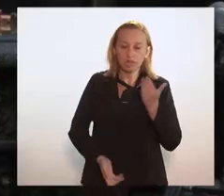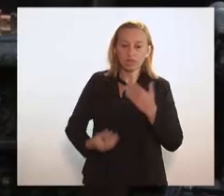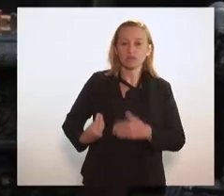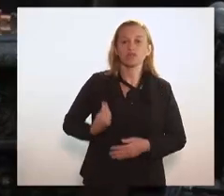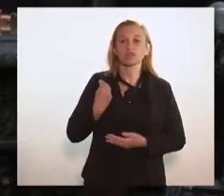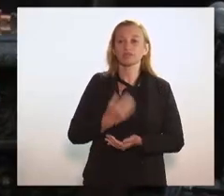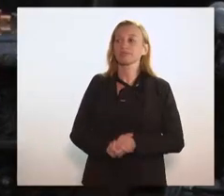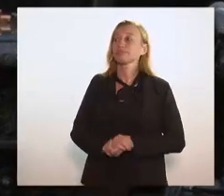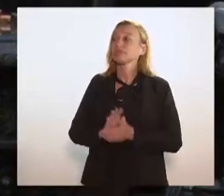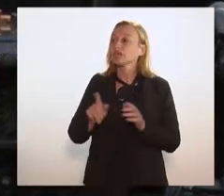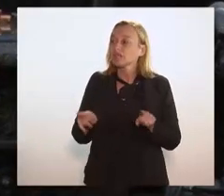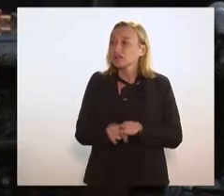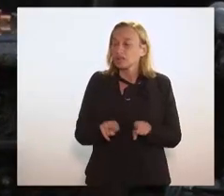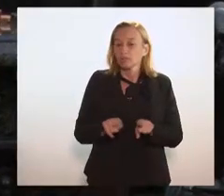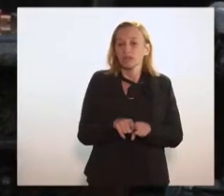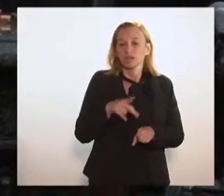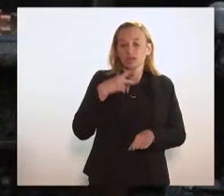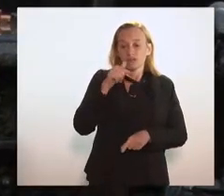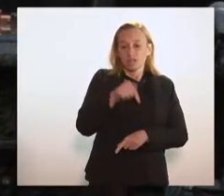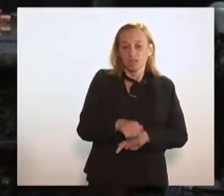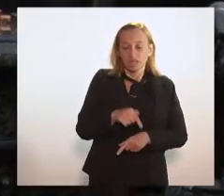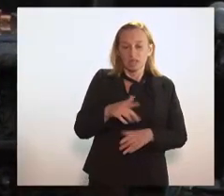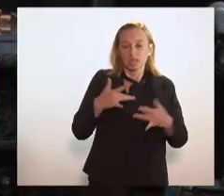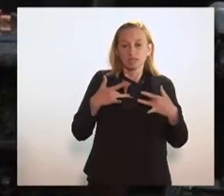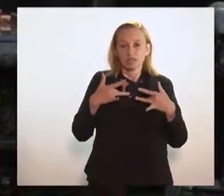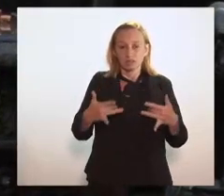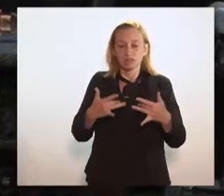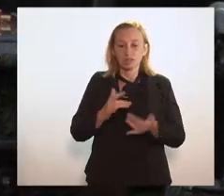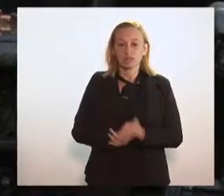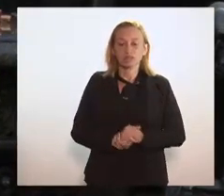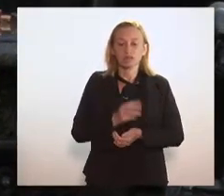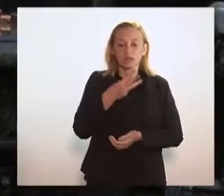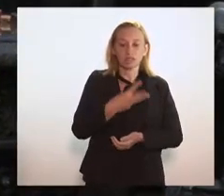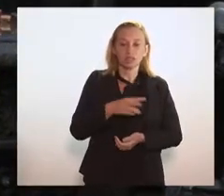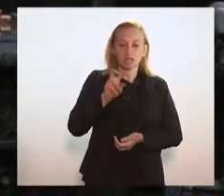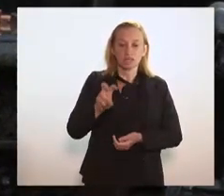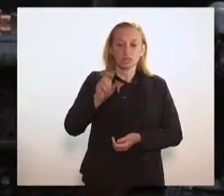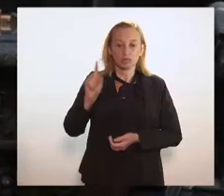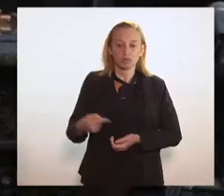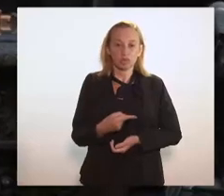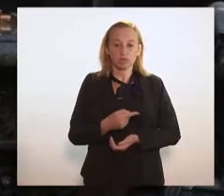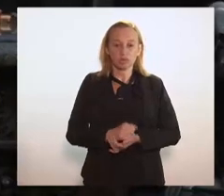vida. Também deixar aqui a minha solidariedade aos 35 mil